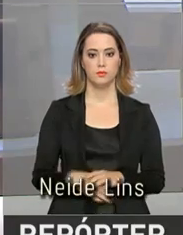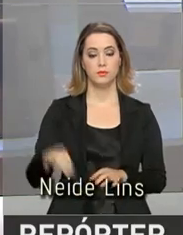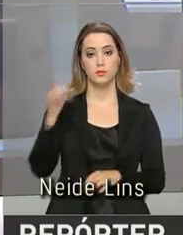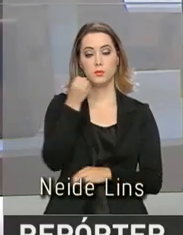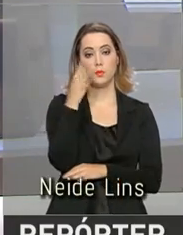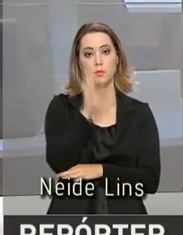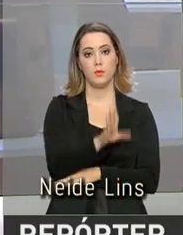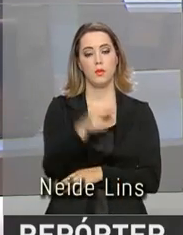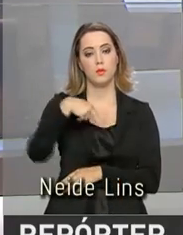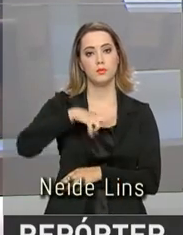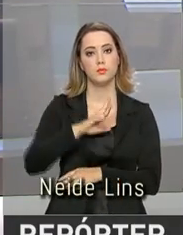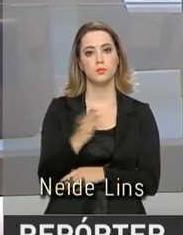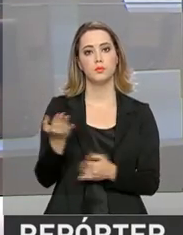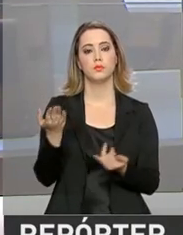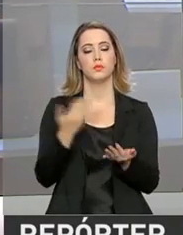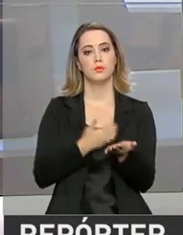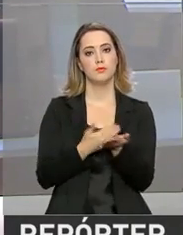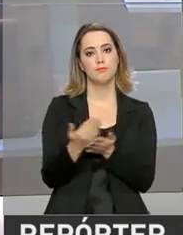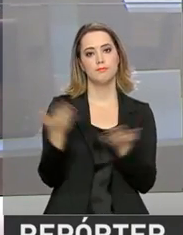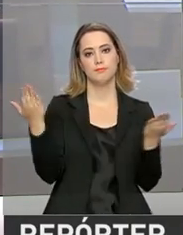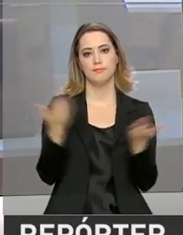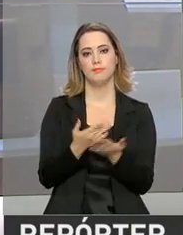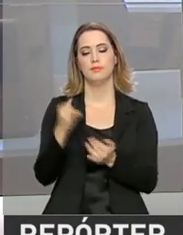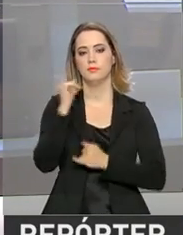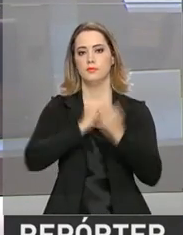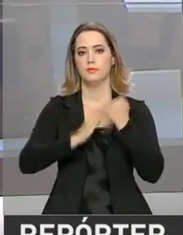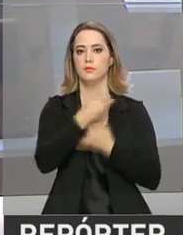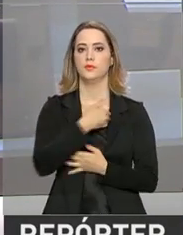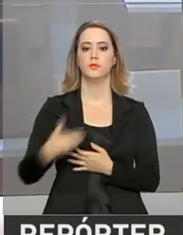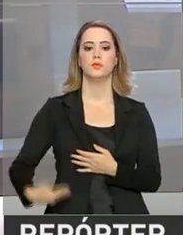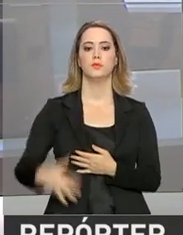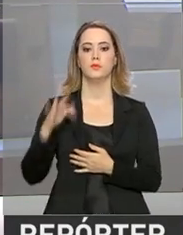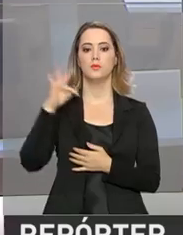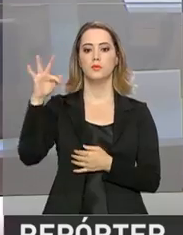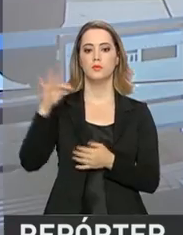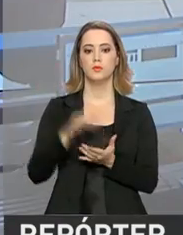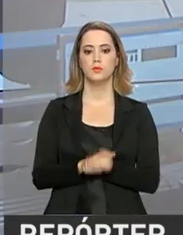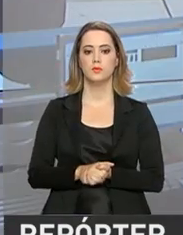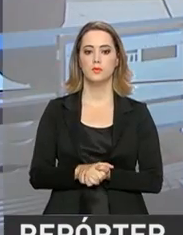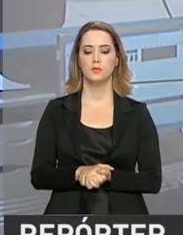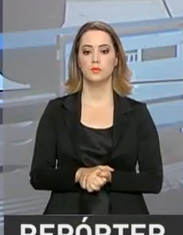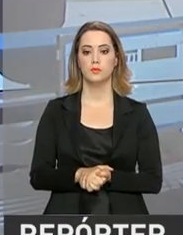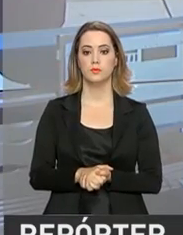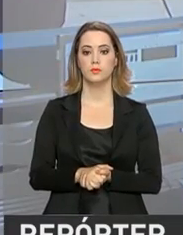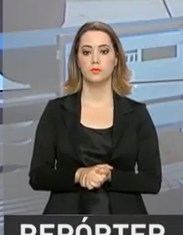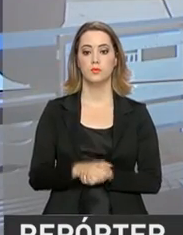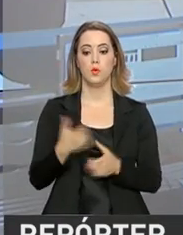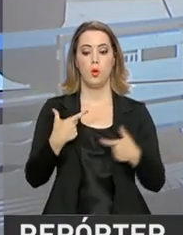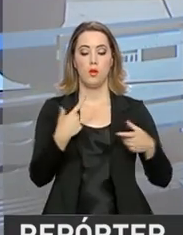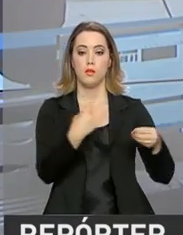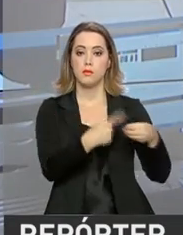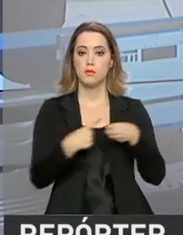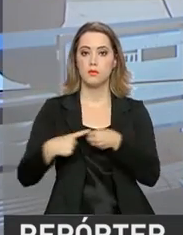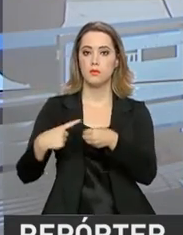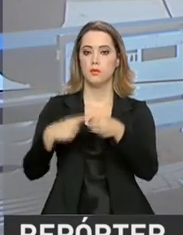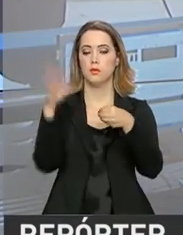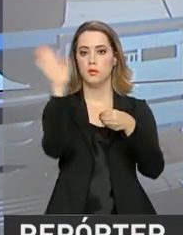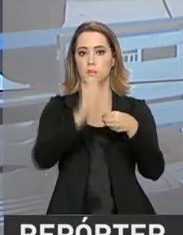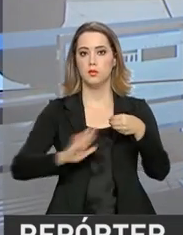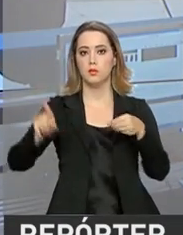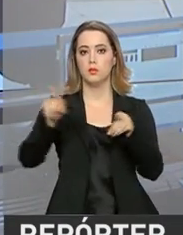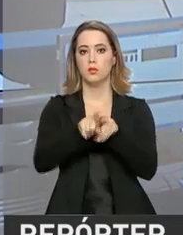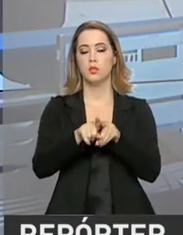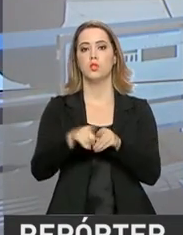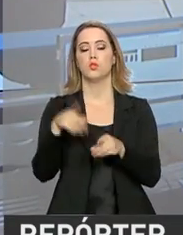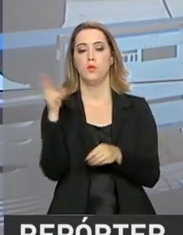Olá boa tarde o repórter NBR começa agora com as notícias do governo federal mais municípios brasileiros tiveram a situação de